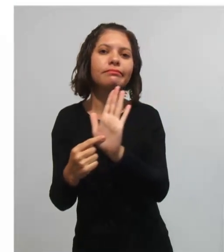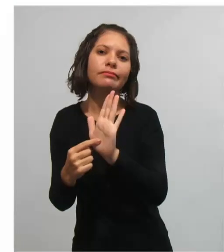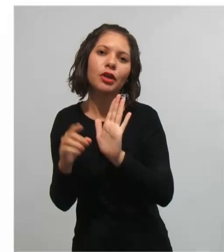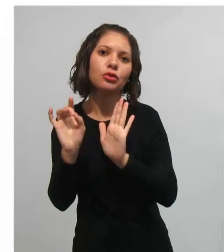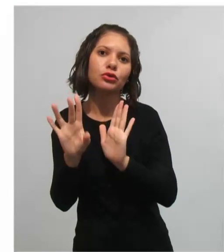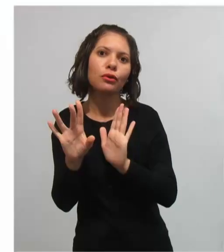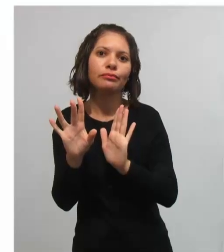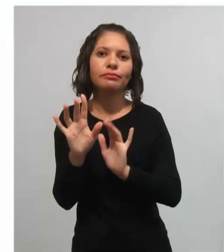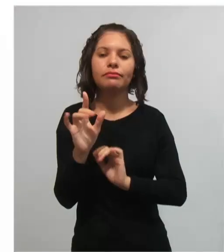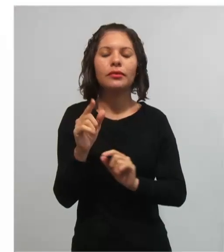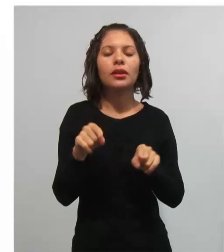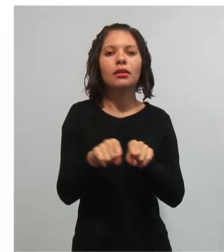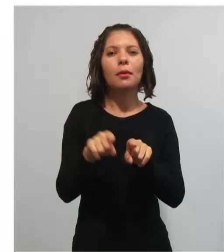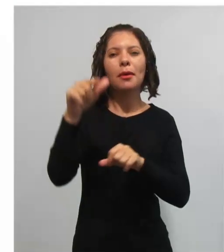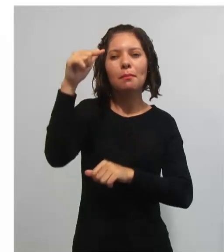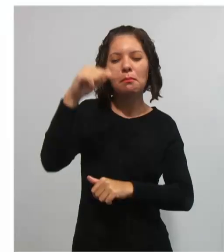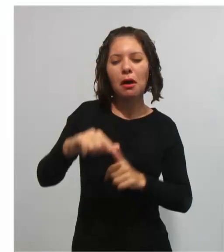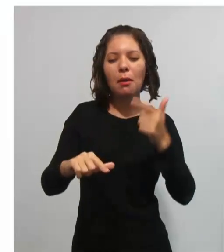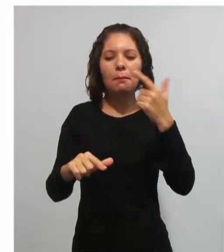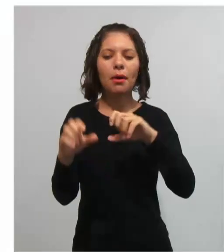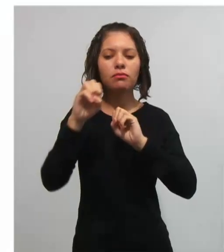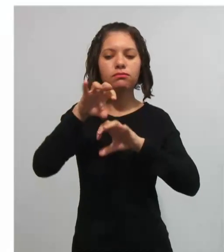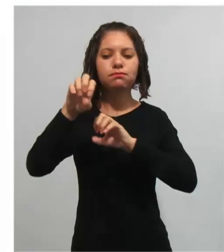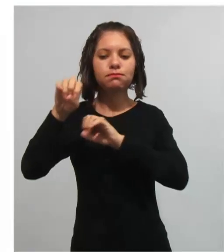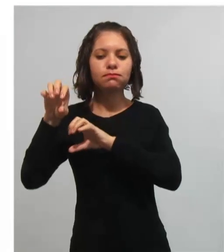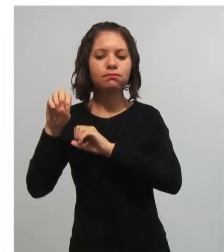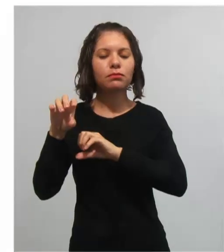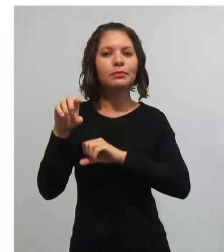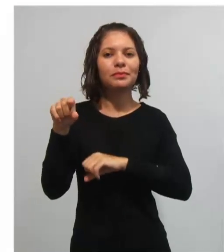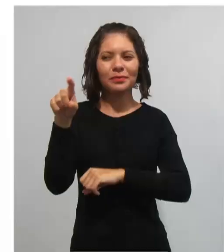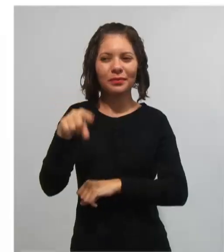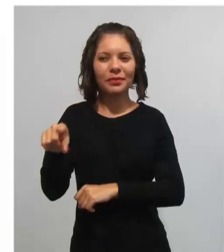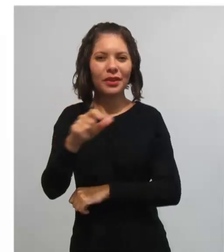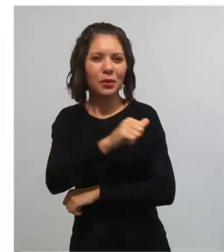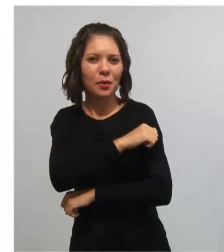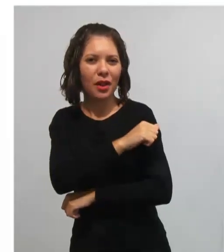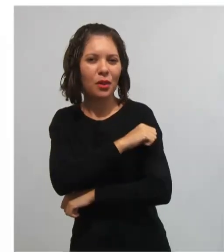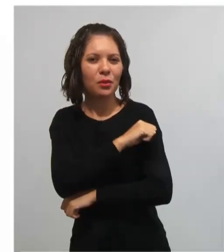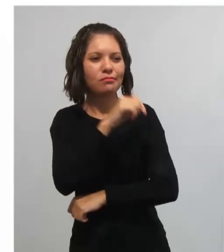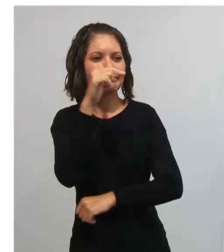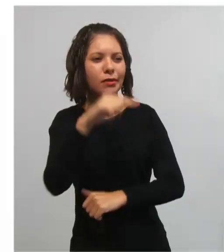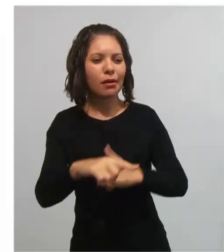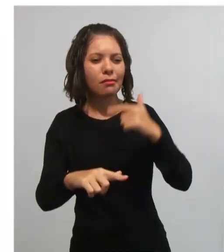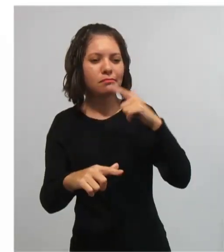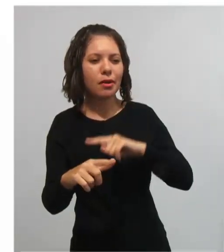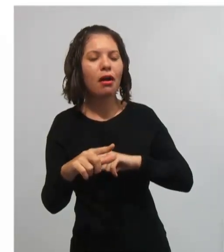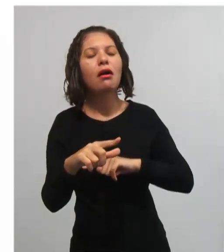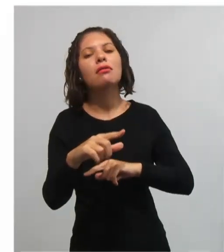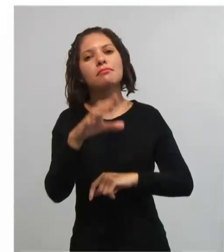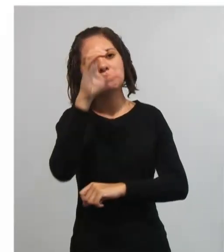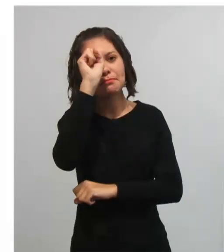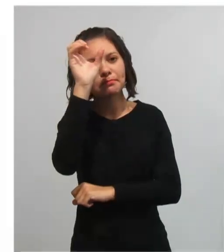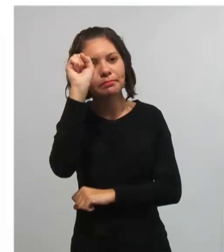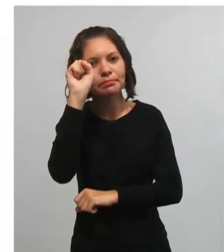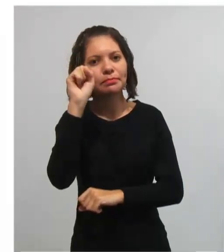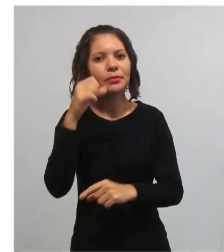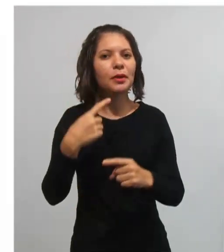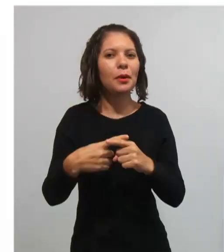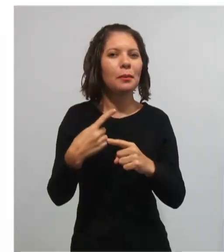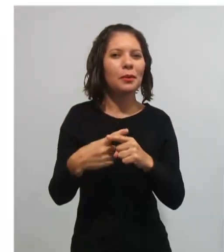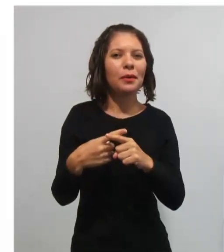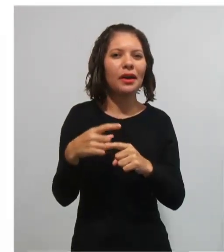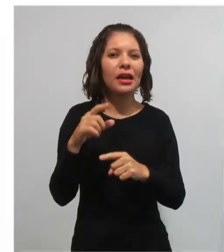essa constituição da didática como nós temos hoje. Então, a disciplina que aborda especificamente o processo de ensinar e